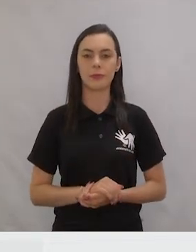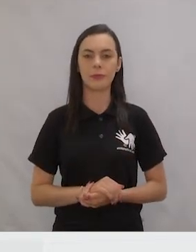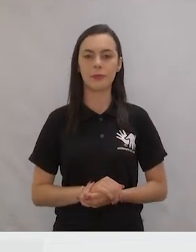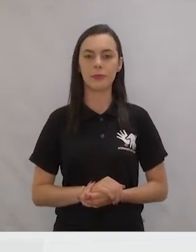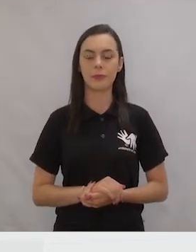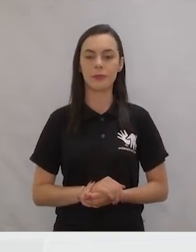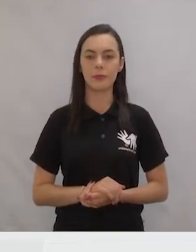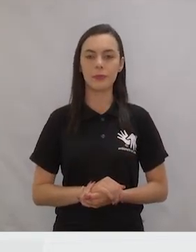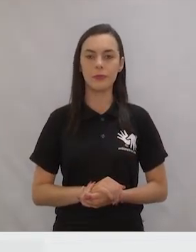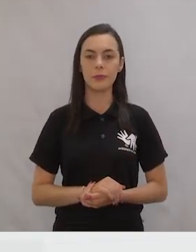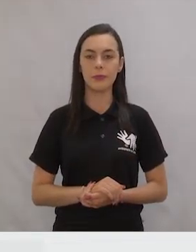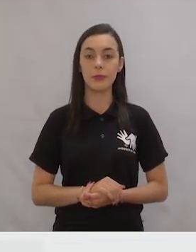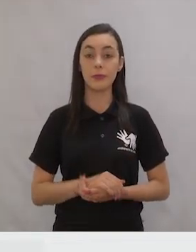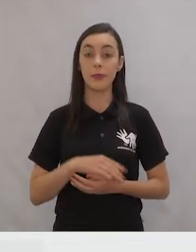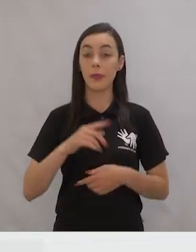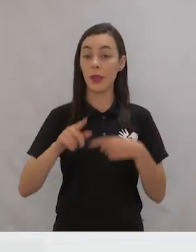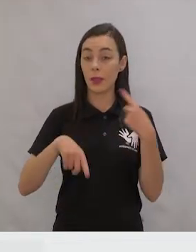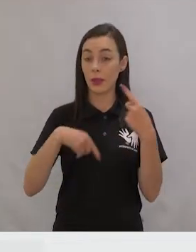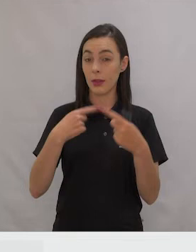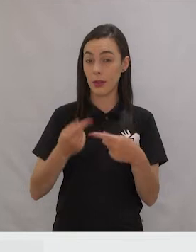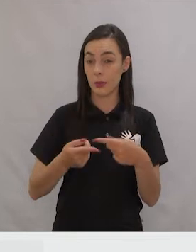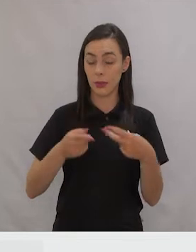4. Quando